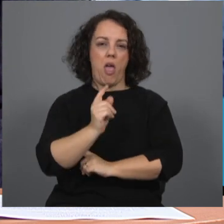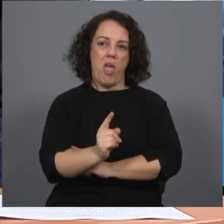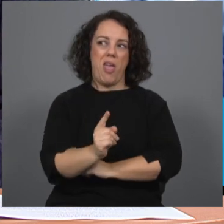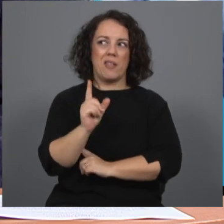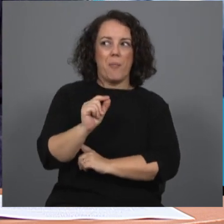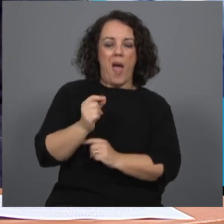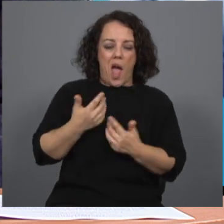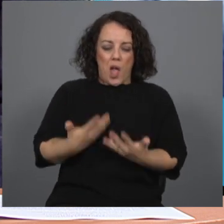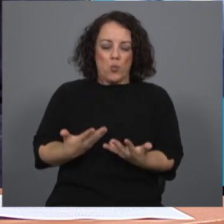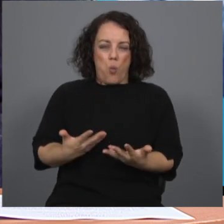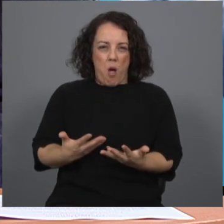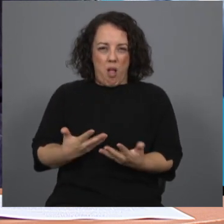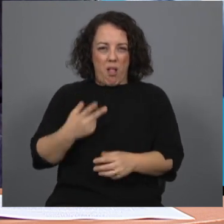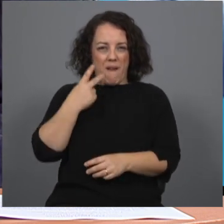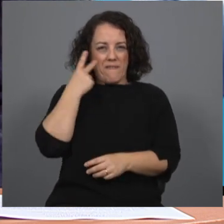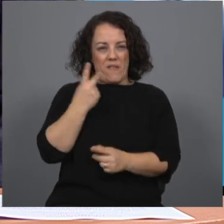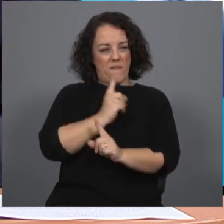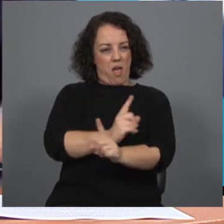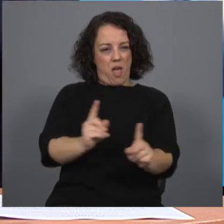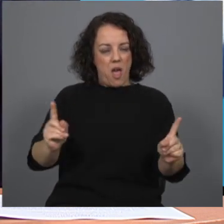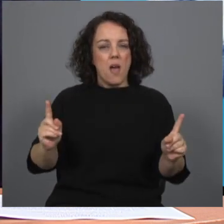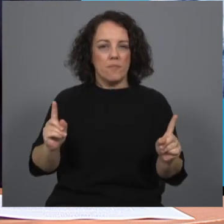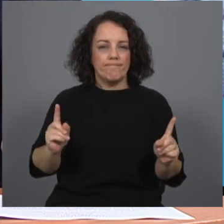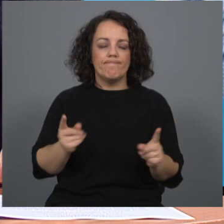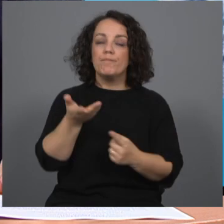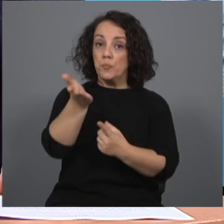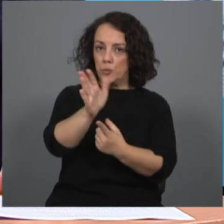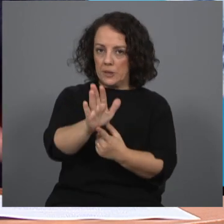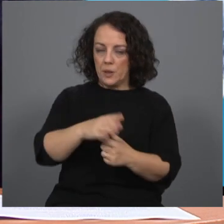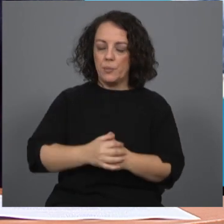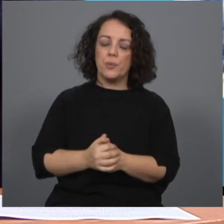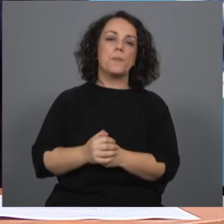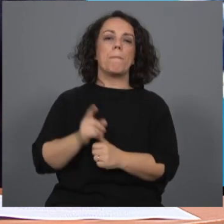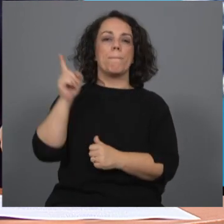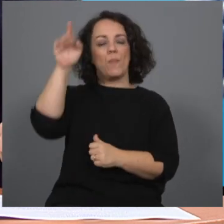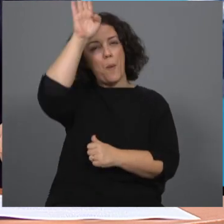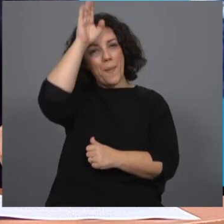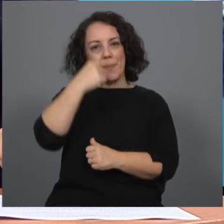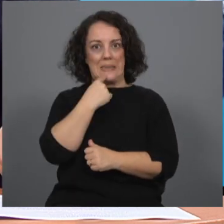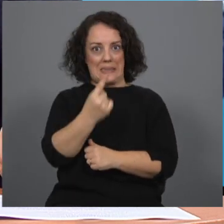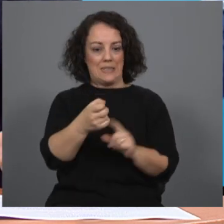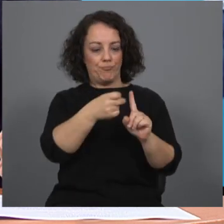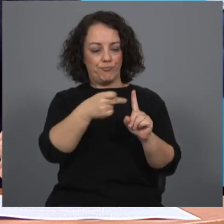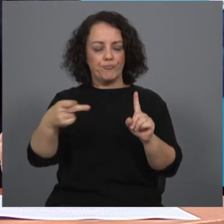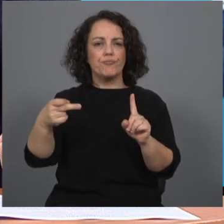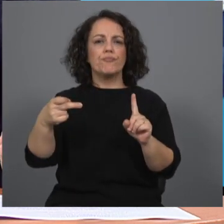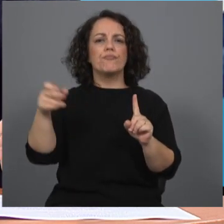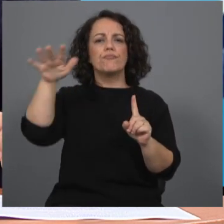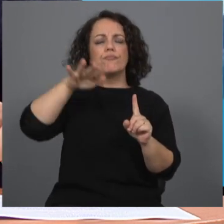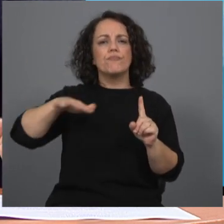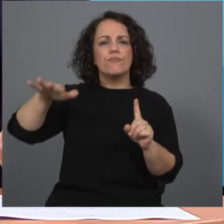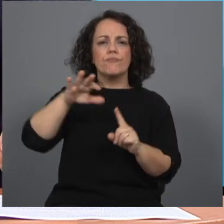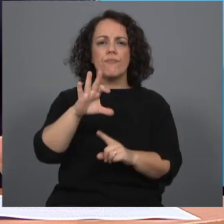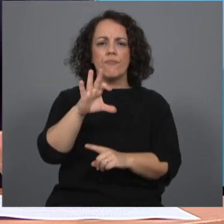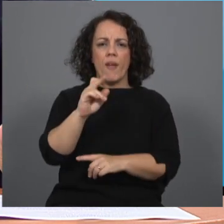vivemos e são lidas também nas circunstâncias em que vivemos. Por exemplo, ele cita uma homilia em Havana